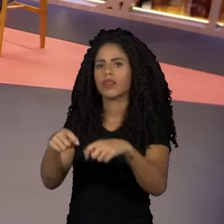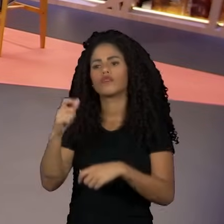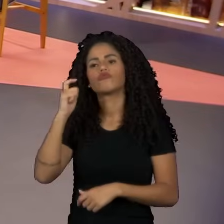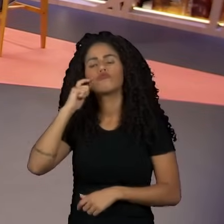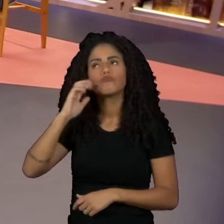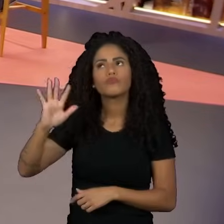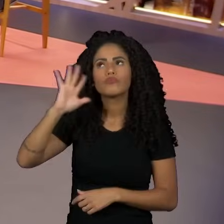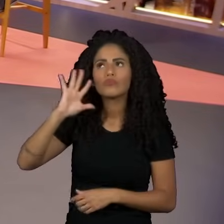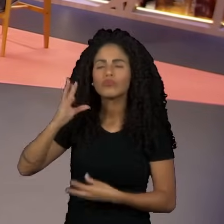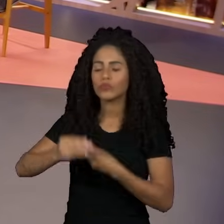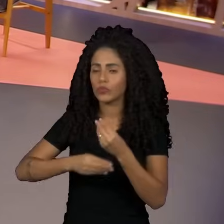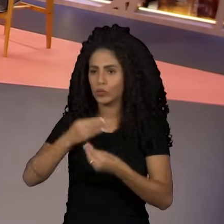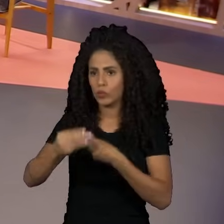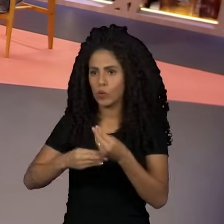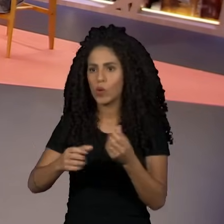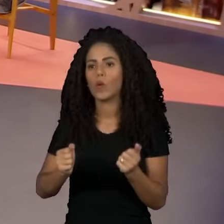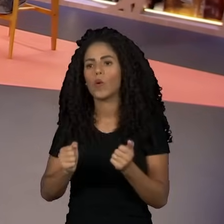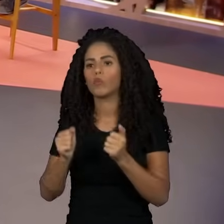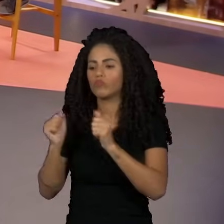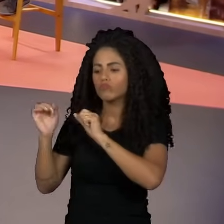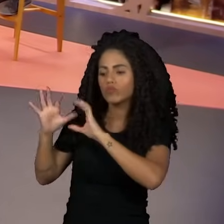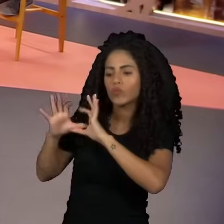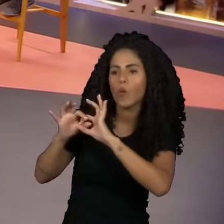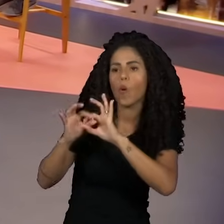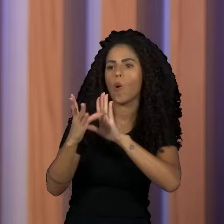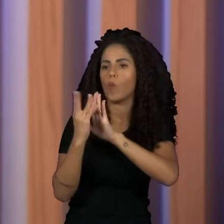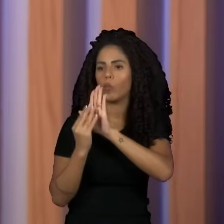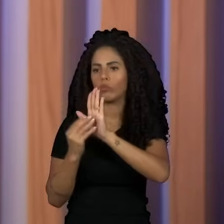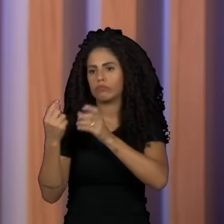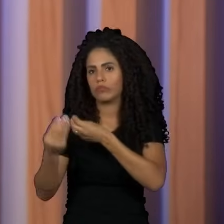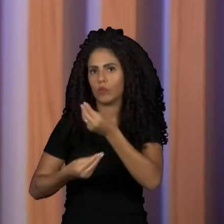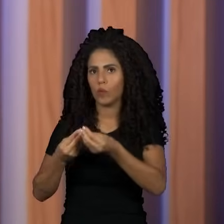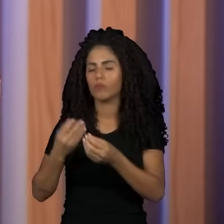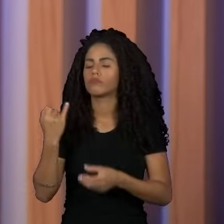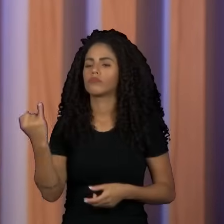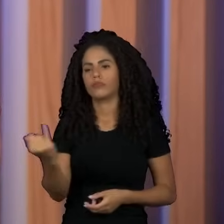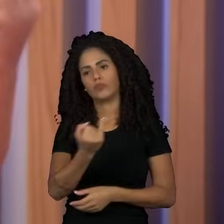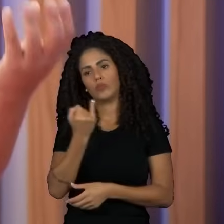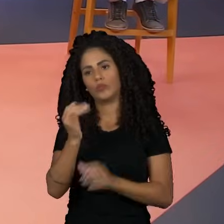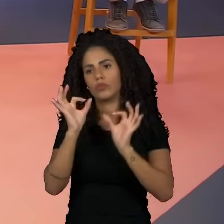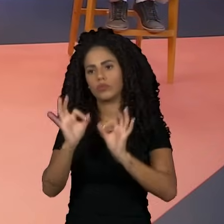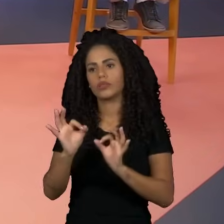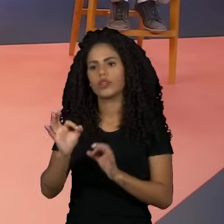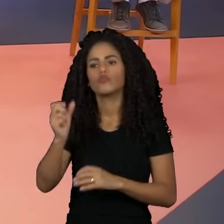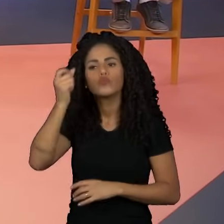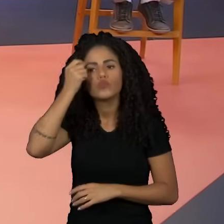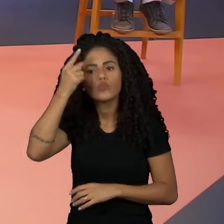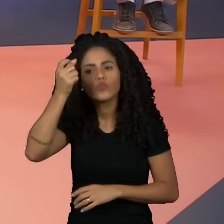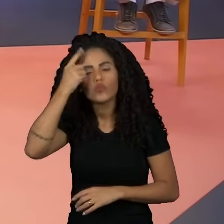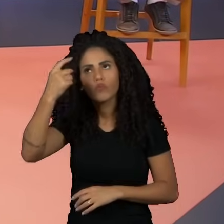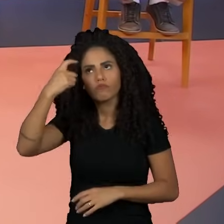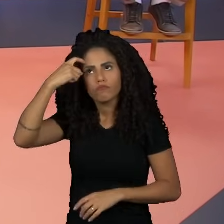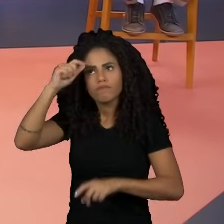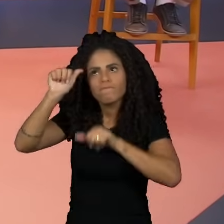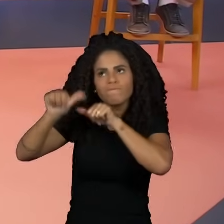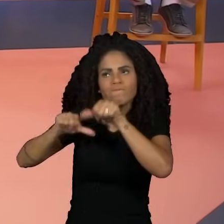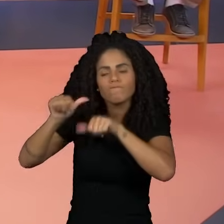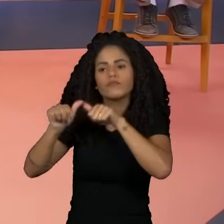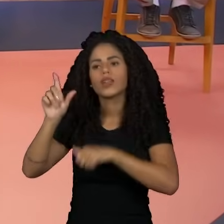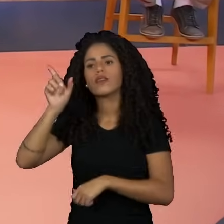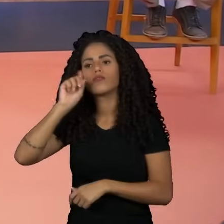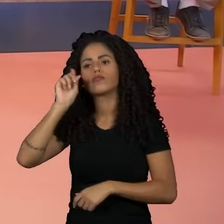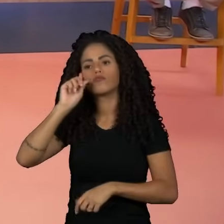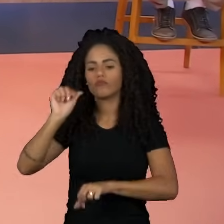pensar num contexto geral, né? Geral. É importante a gente mudar a nossa cultura, a cultura do dia a